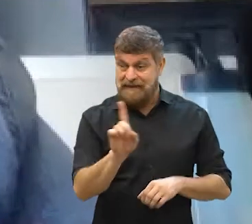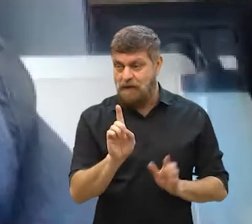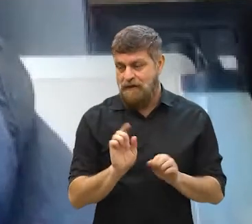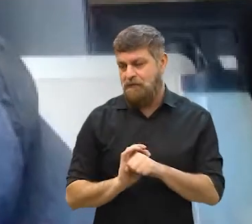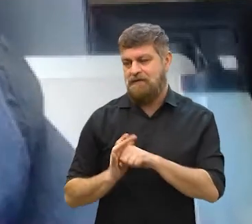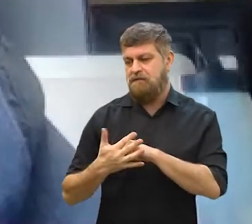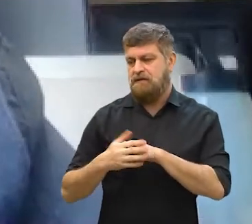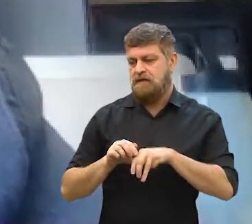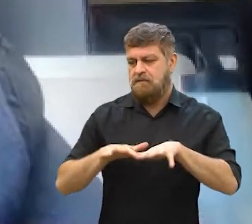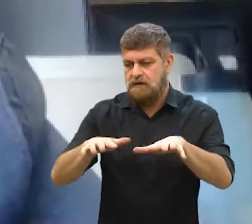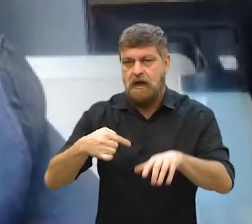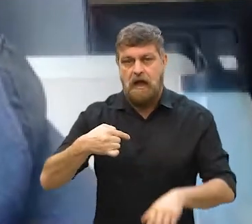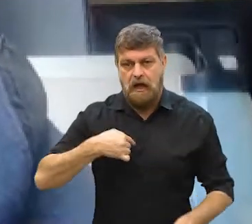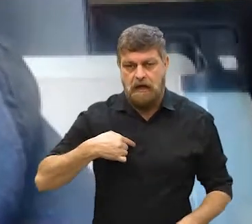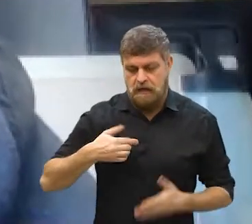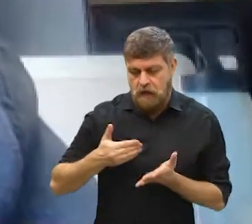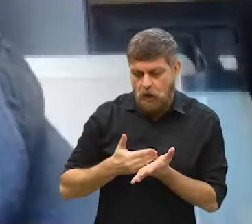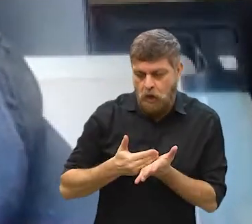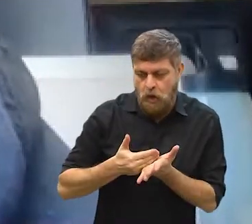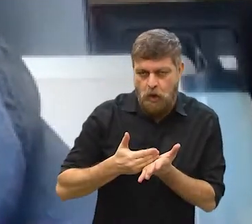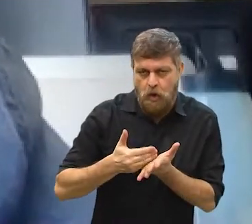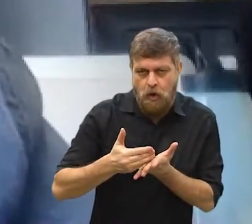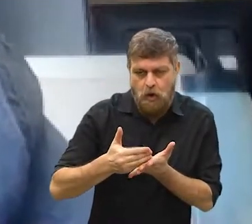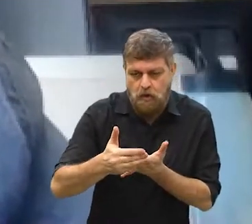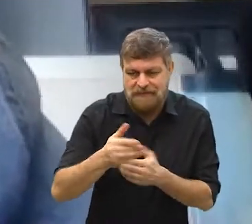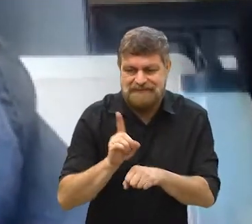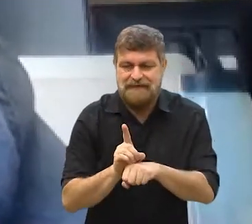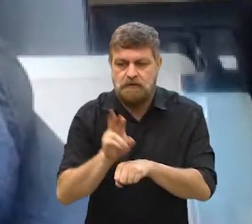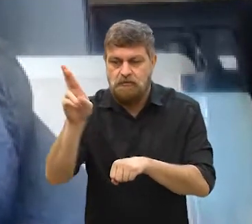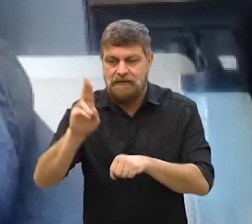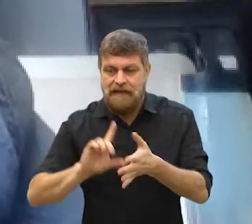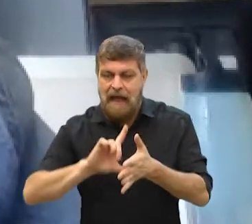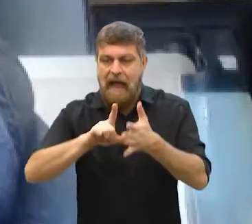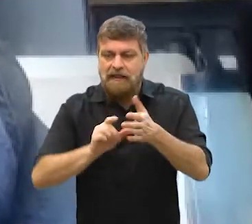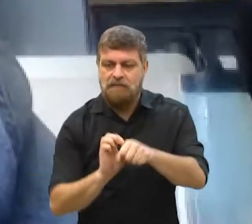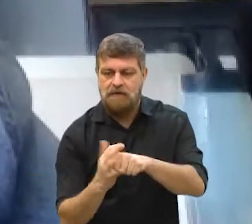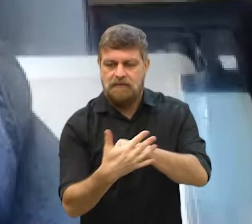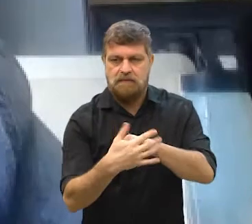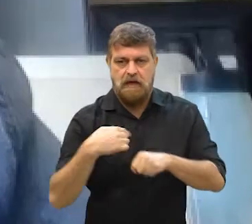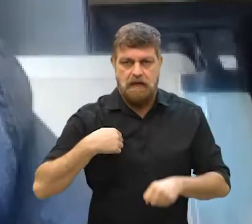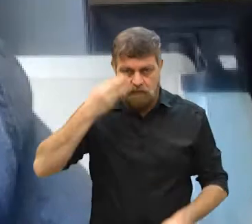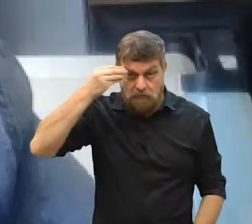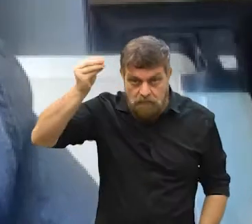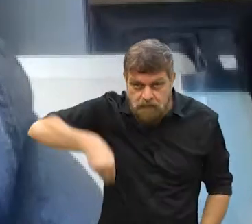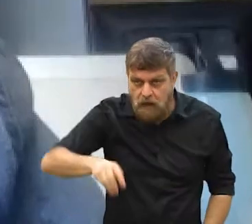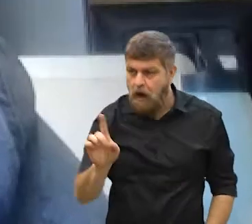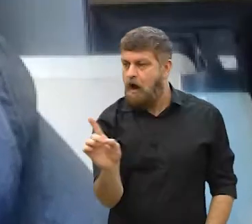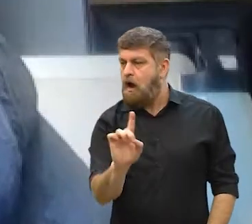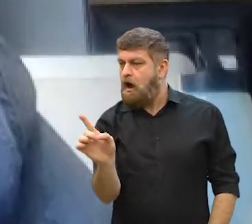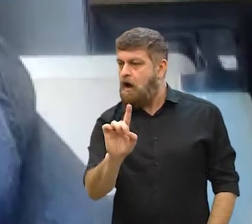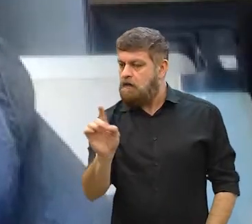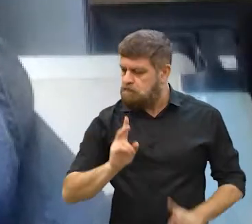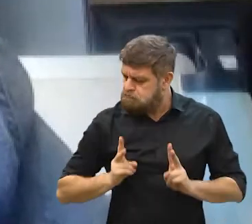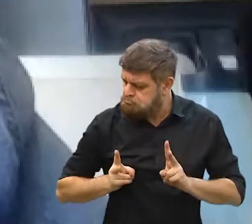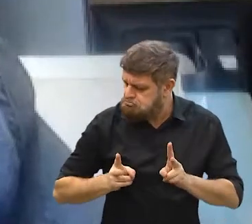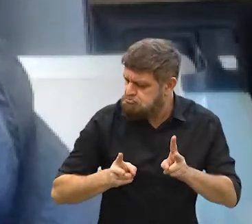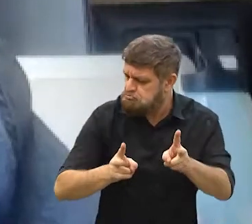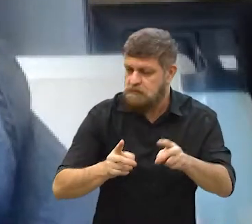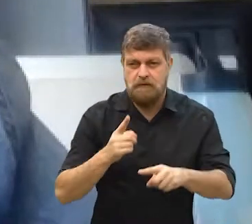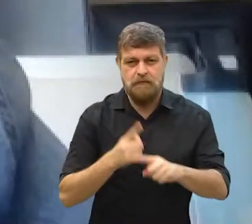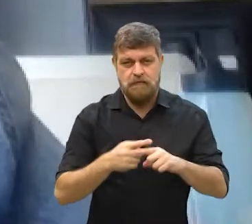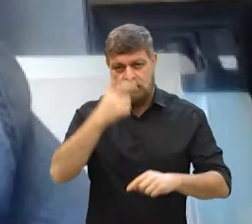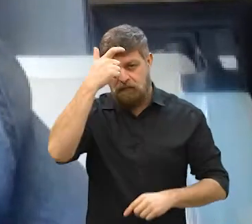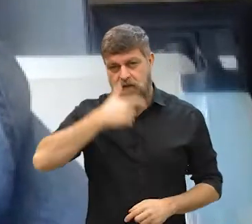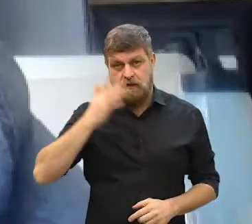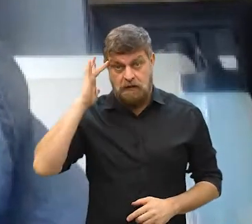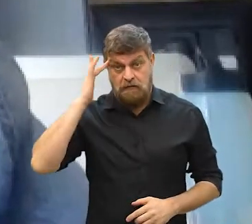pandemia, eu iniciei o doutorado, a pandemia começou. E eu não desisti por conta da pandemia, porque eu achei